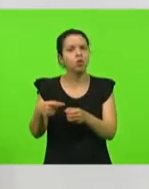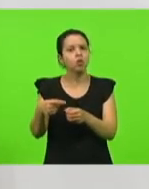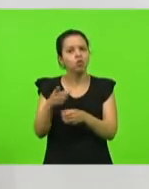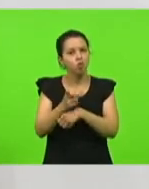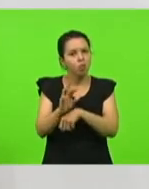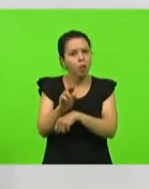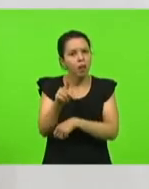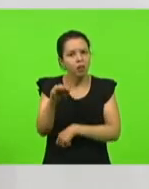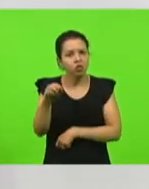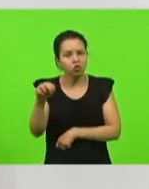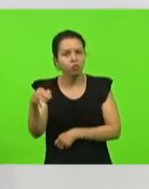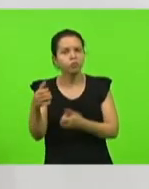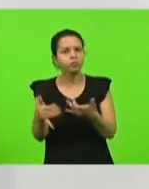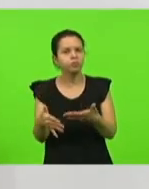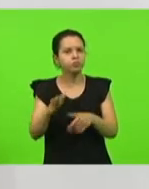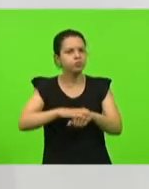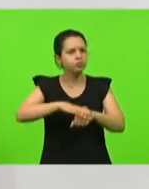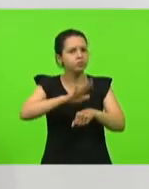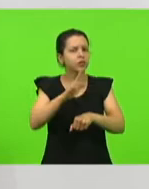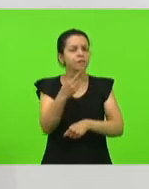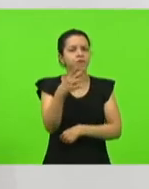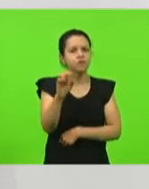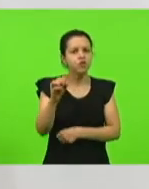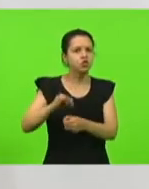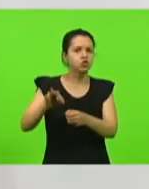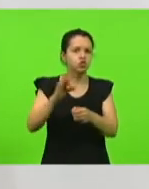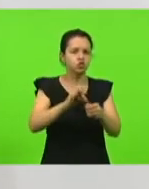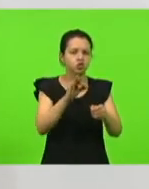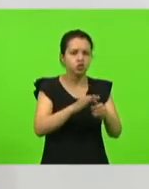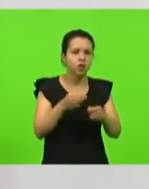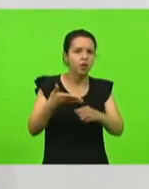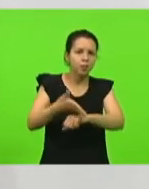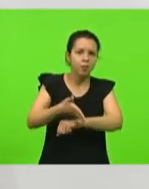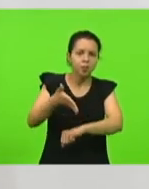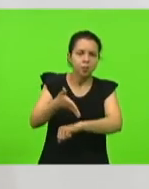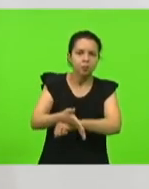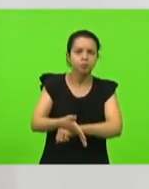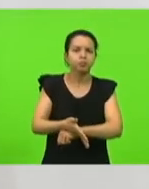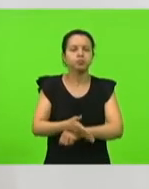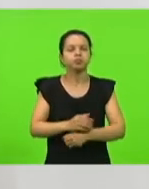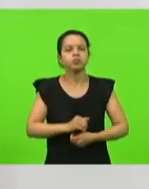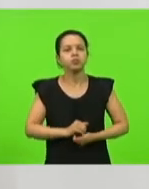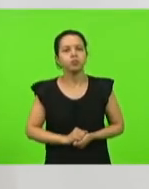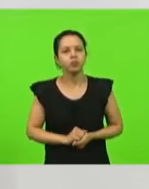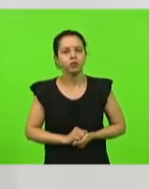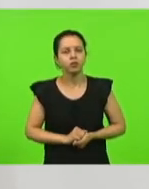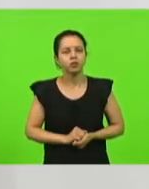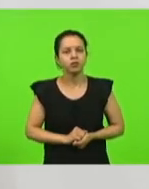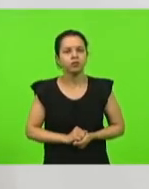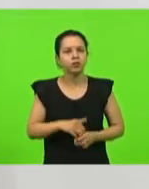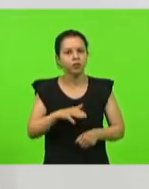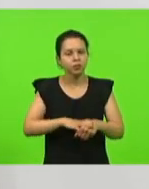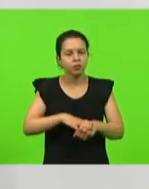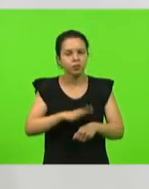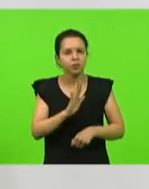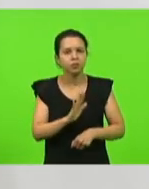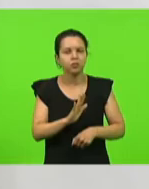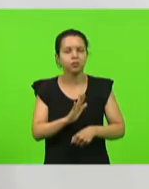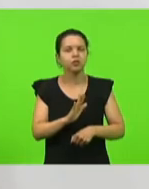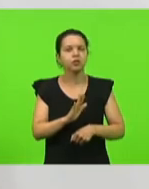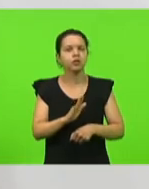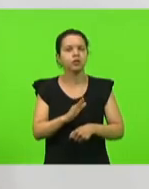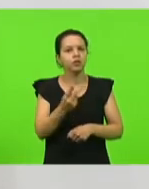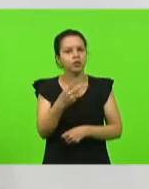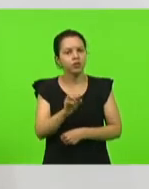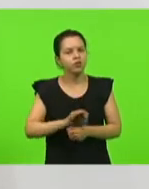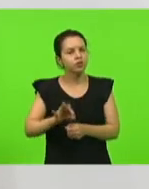mais de 20 entidades que estão envolvidas nesse caso. Mais um minuto. Obrigado, presidente. São mais de 20 entidades que estão envolvidas nesse